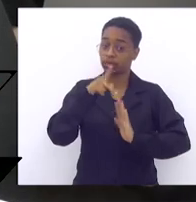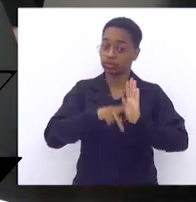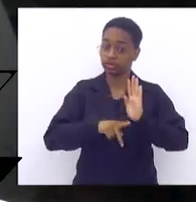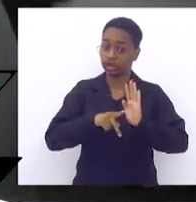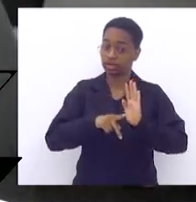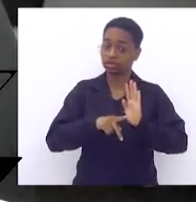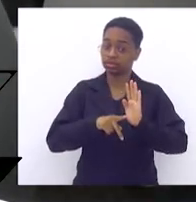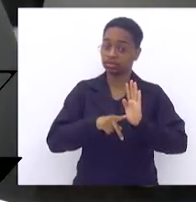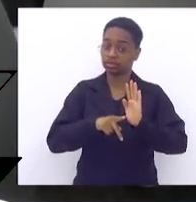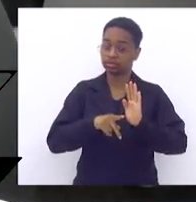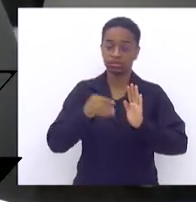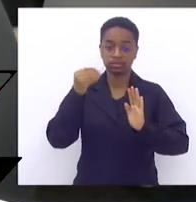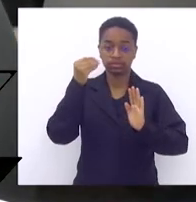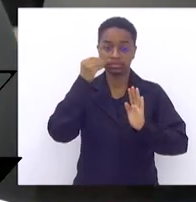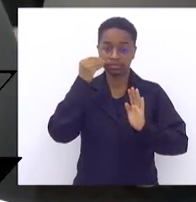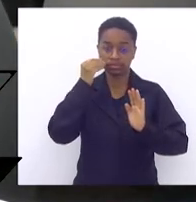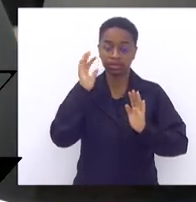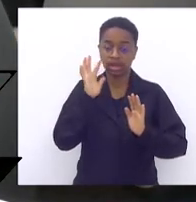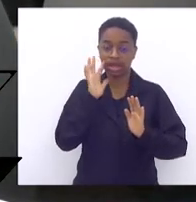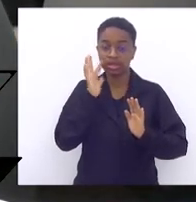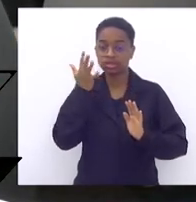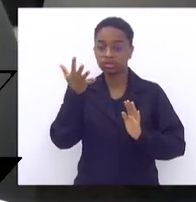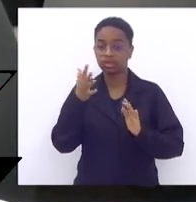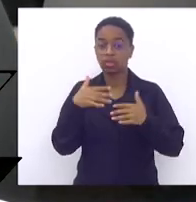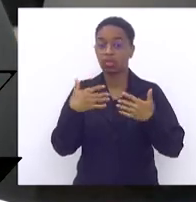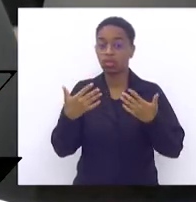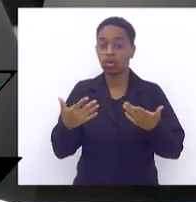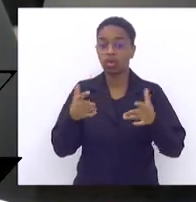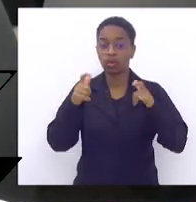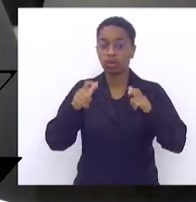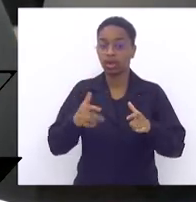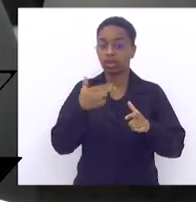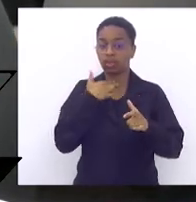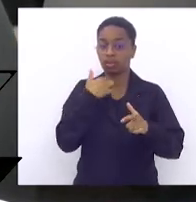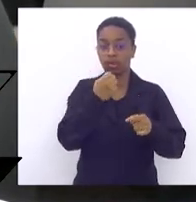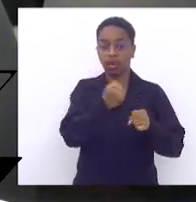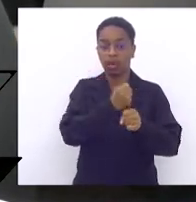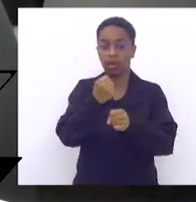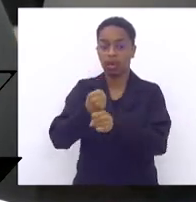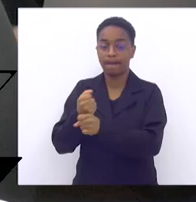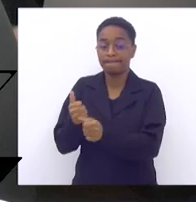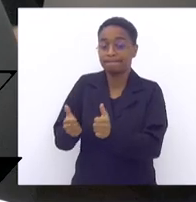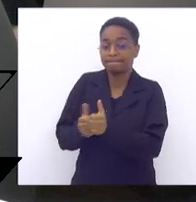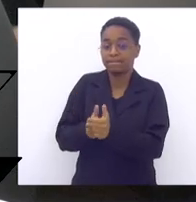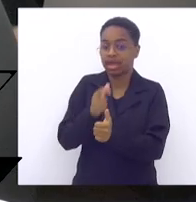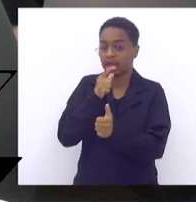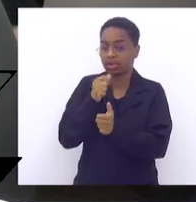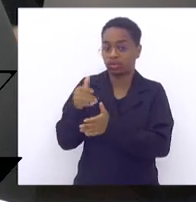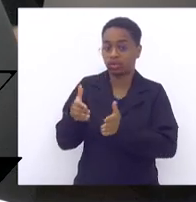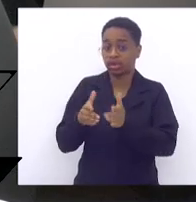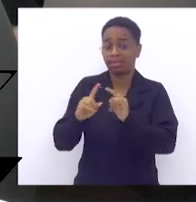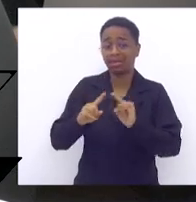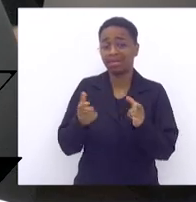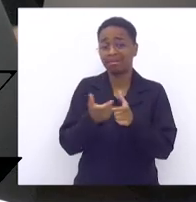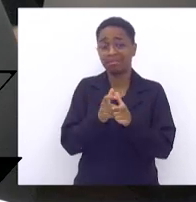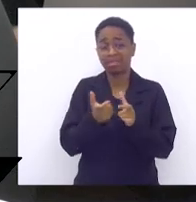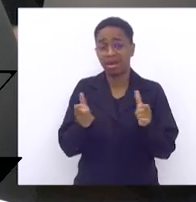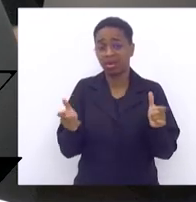alinhamento para definir as faixas lindeiras que nada pode ser construído. Mas a maioria das vezes